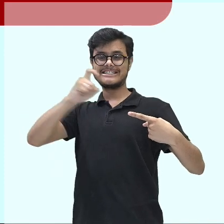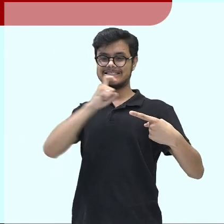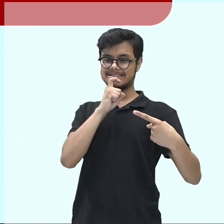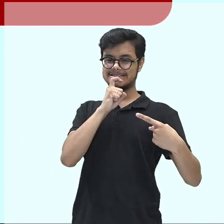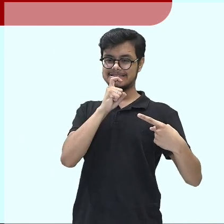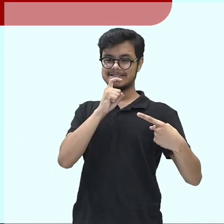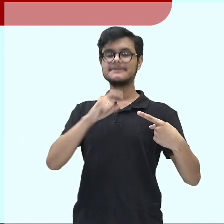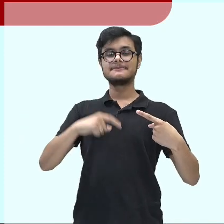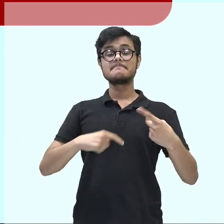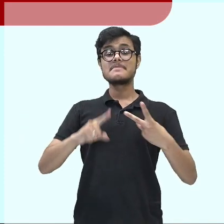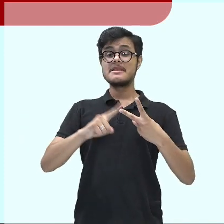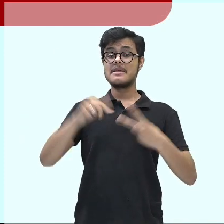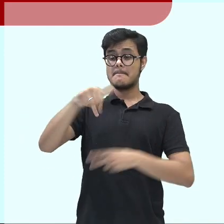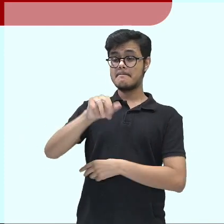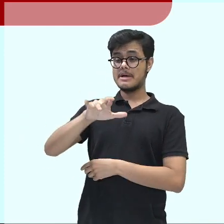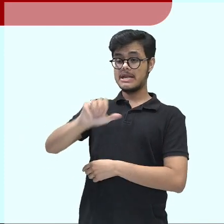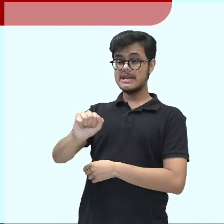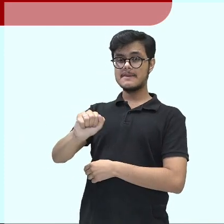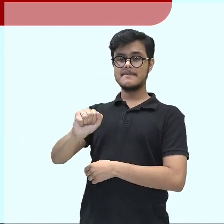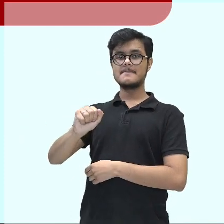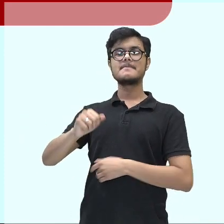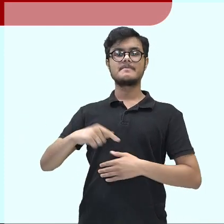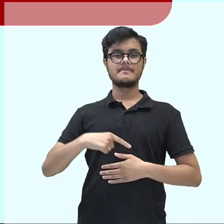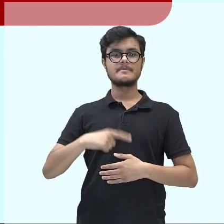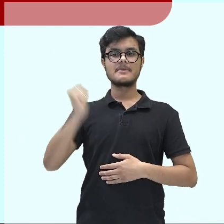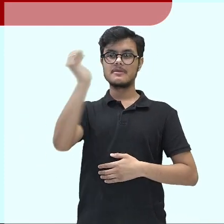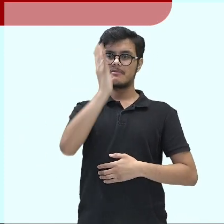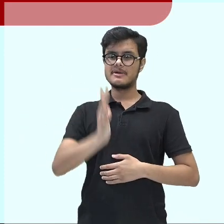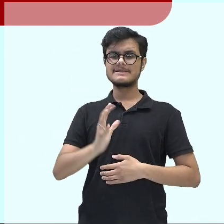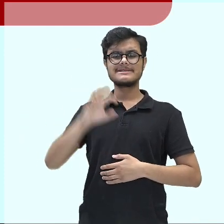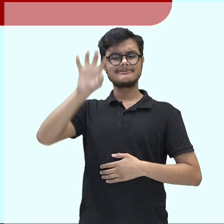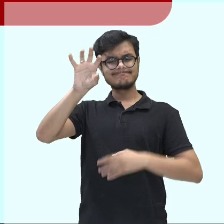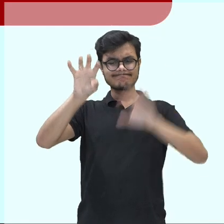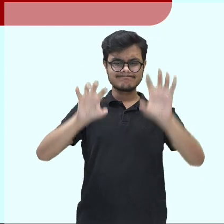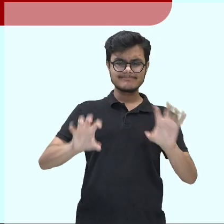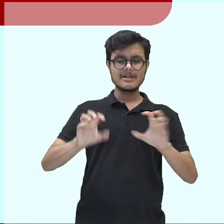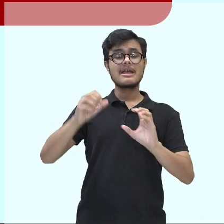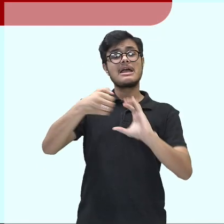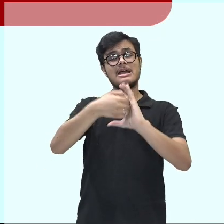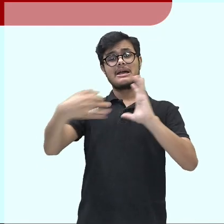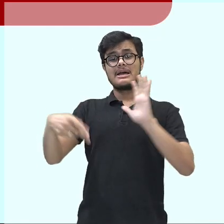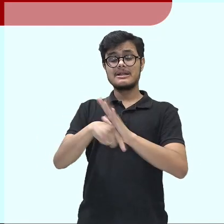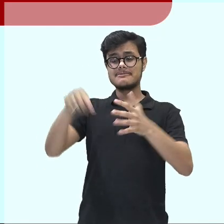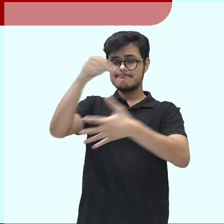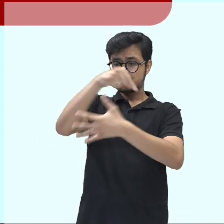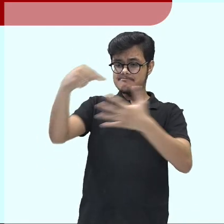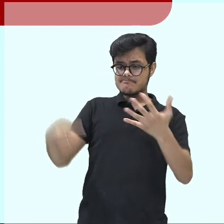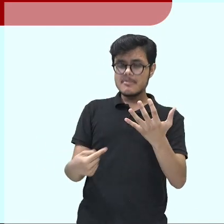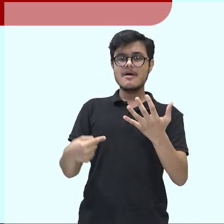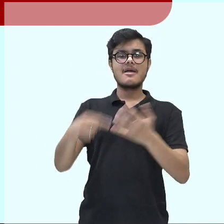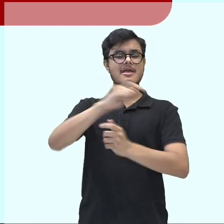dessa forma que foi regionalizado o Brasil, observando as características, respeitando ali